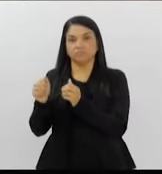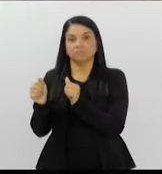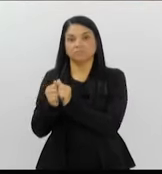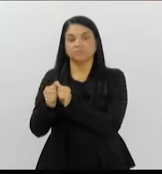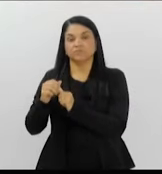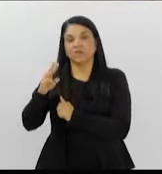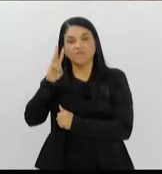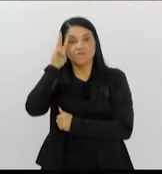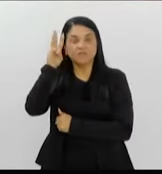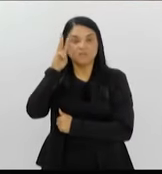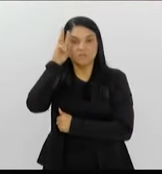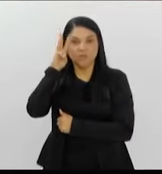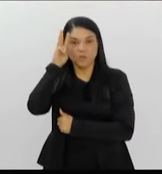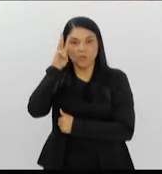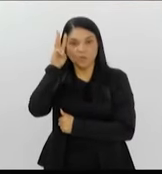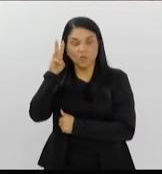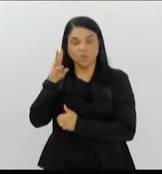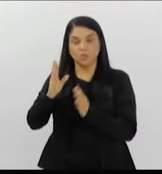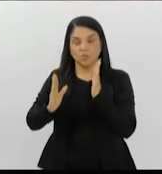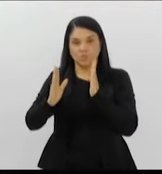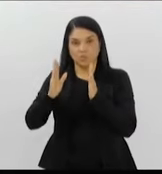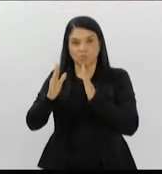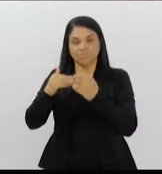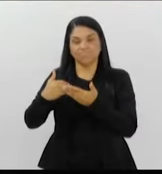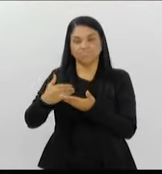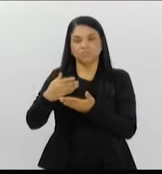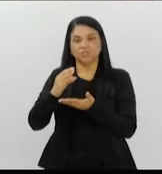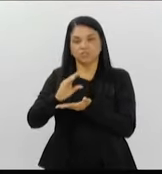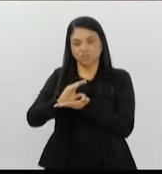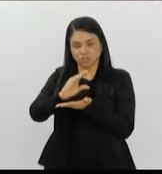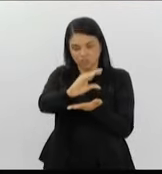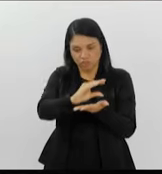em que Witzel desviava dinheiro da saúde.